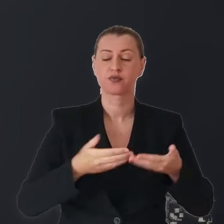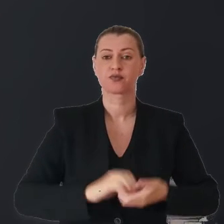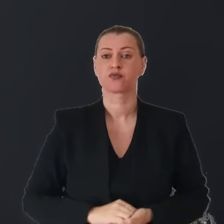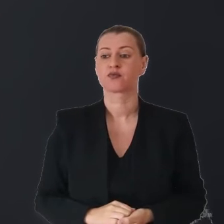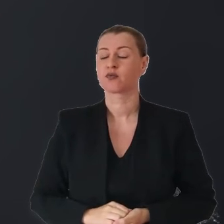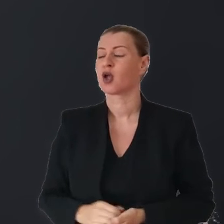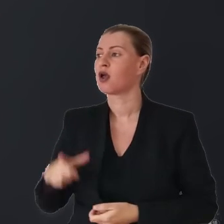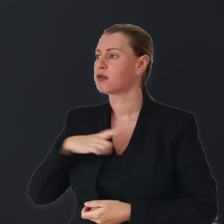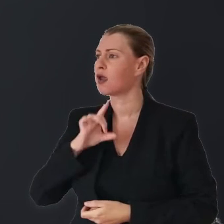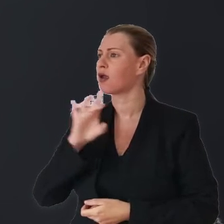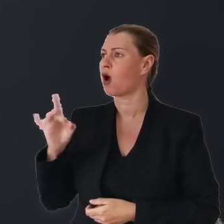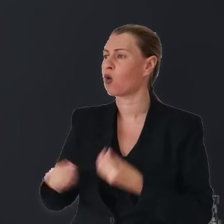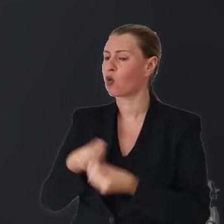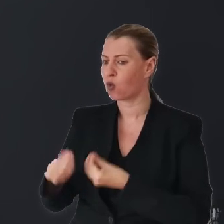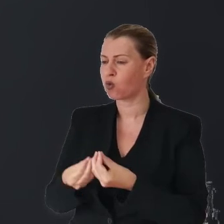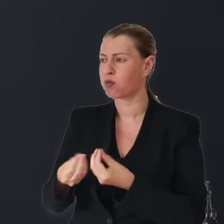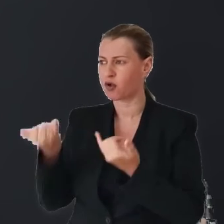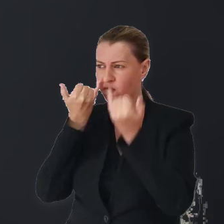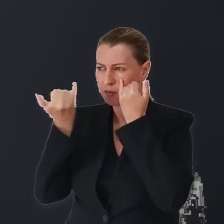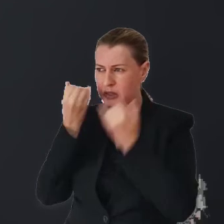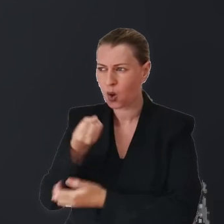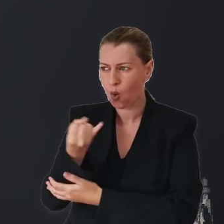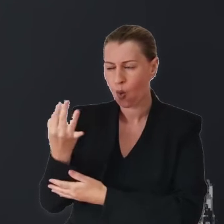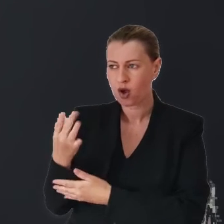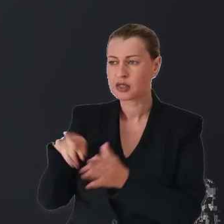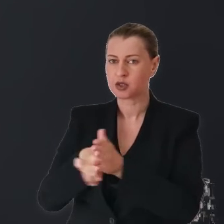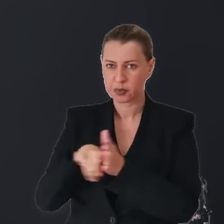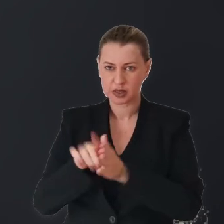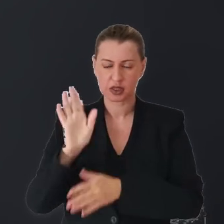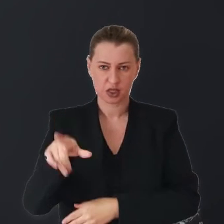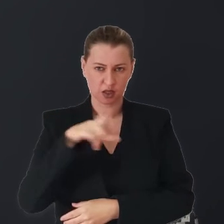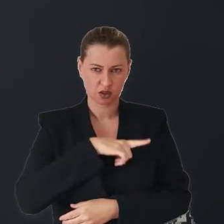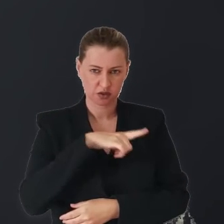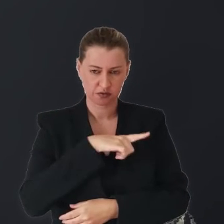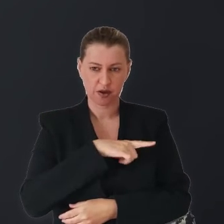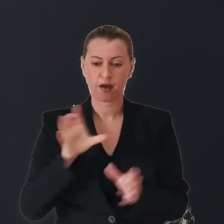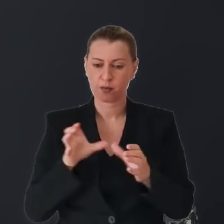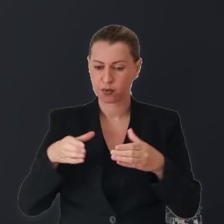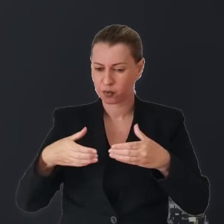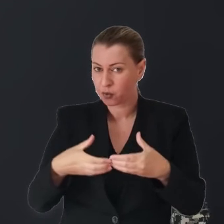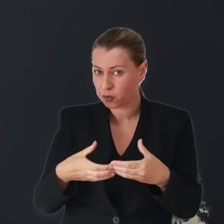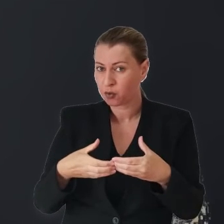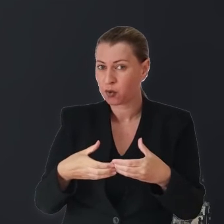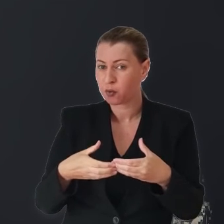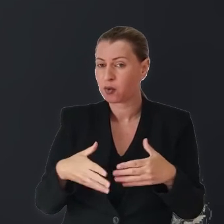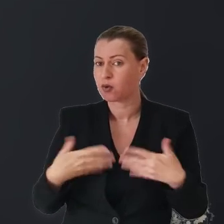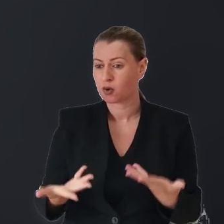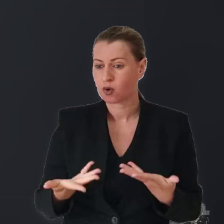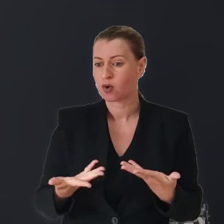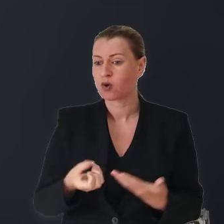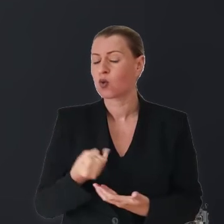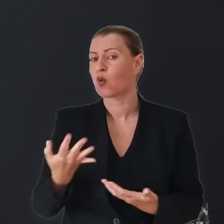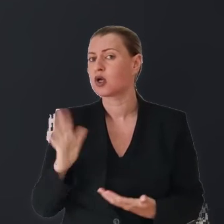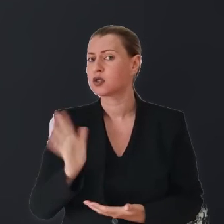Existe algum dado sobre quantas pesquisas já passaram pela comissão? Mais ou menos quantas pesquisas já